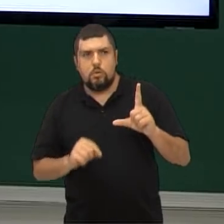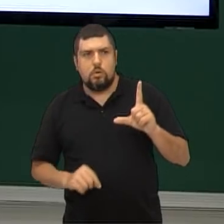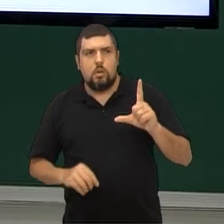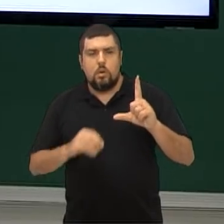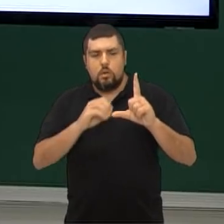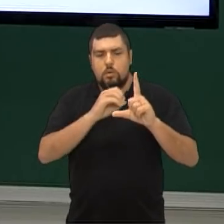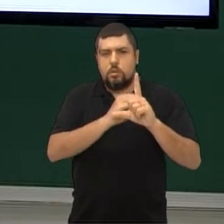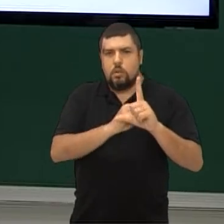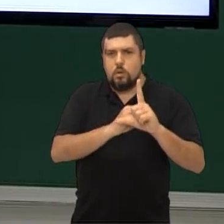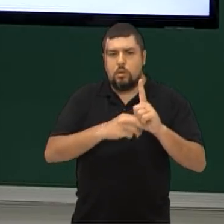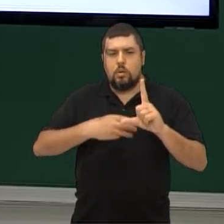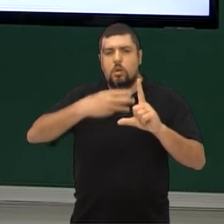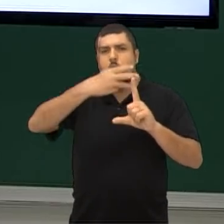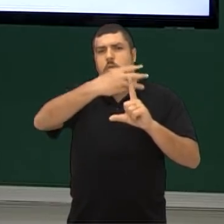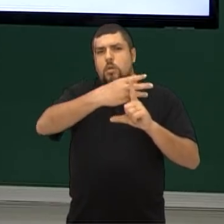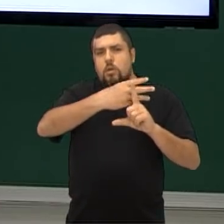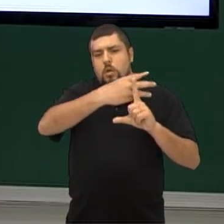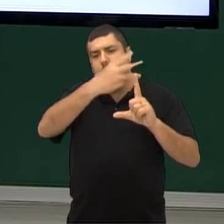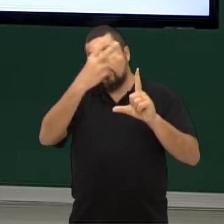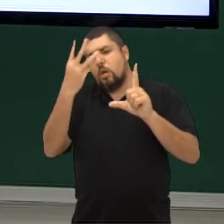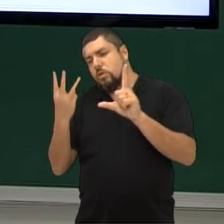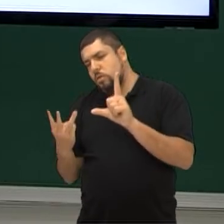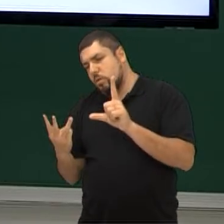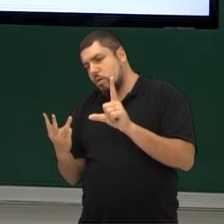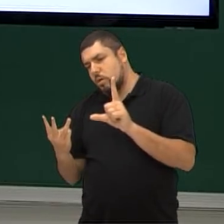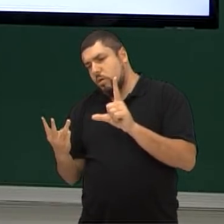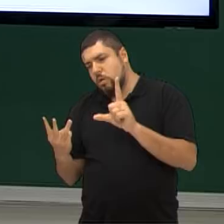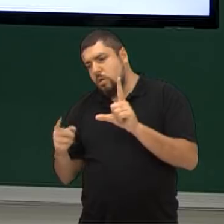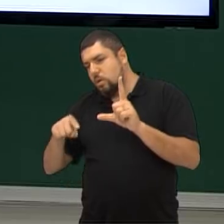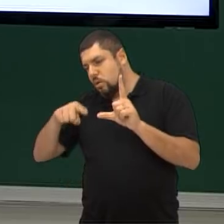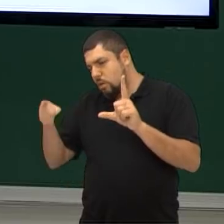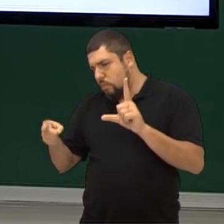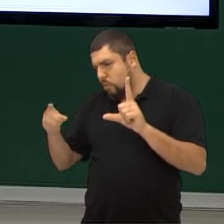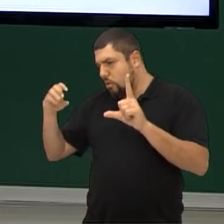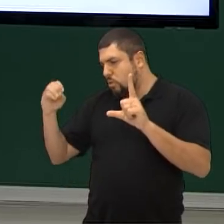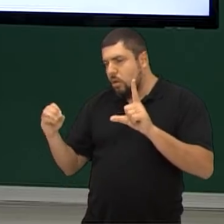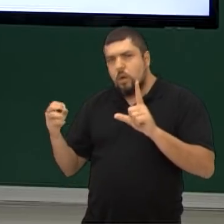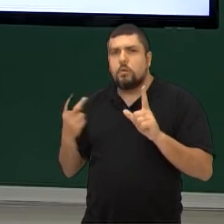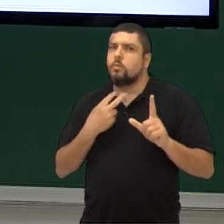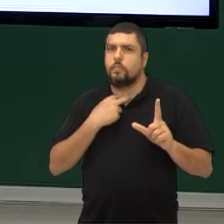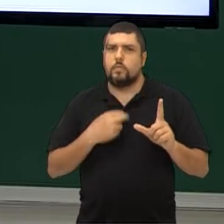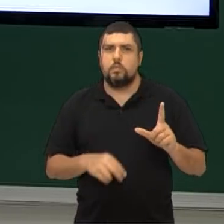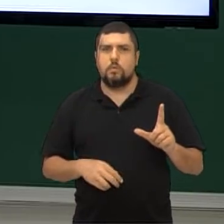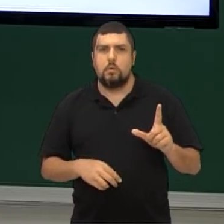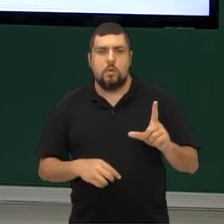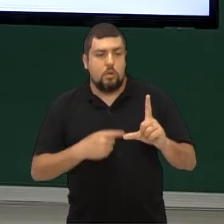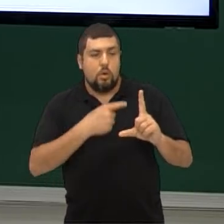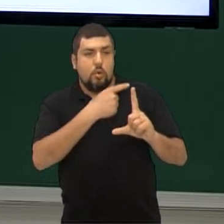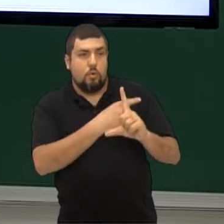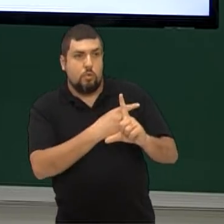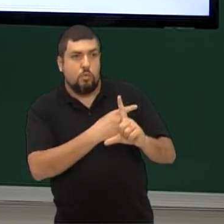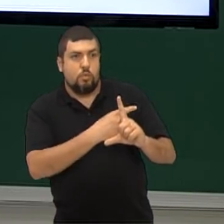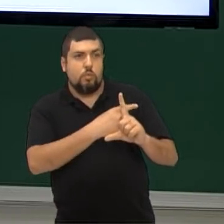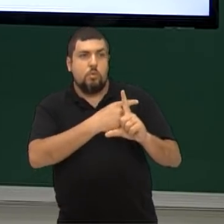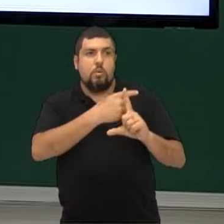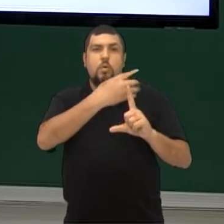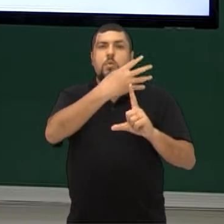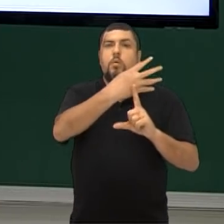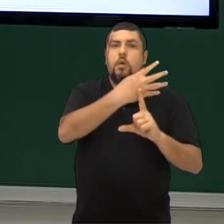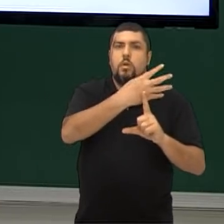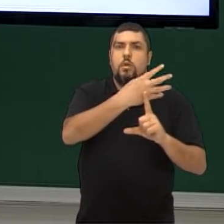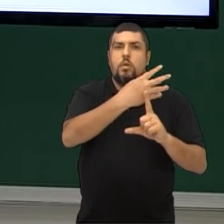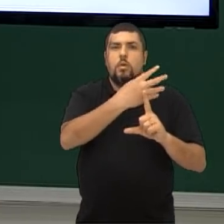3, marcar o 3 e o 0. Ou então, ao invés de marcar o 1 e o 4 aqui, vocês marcarem o